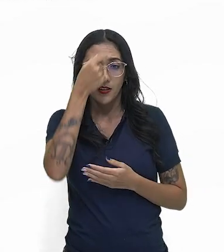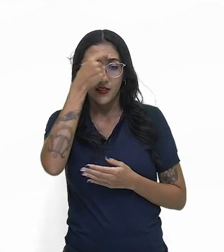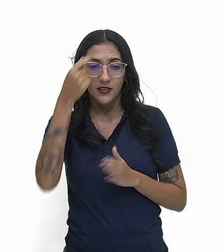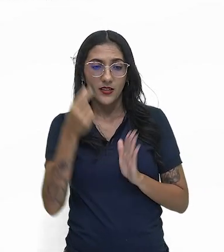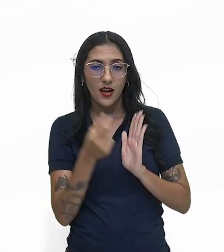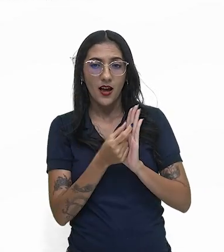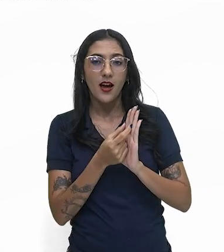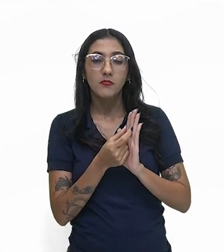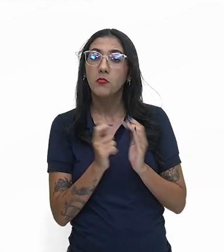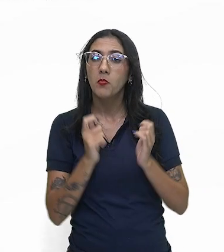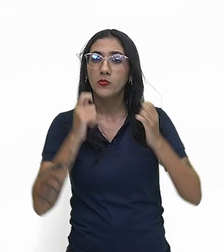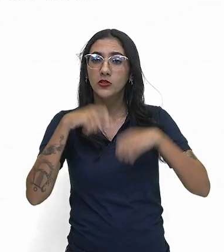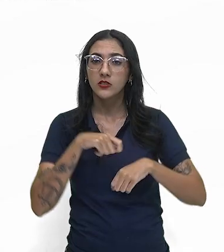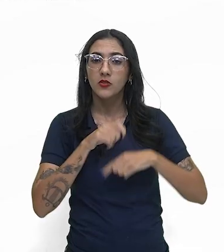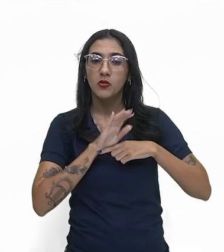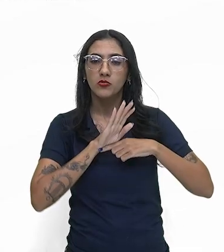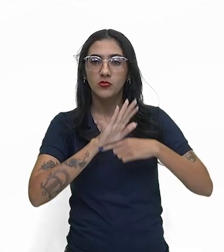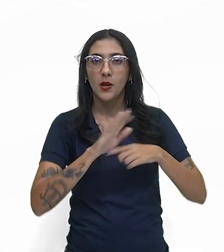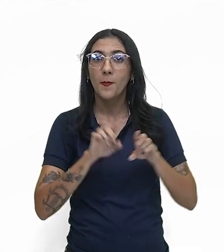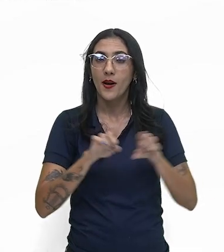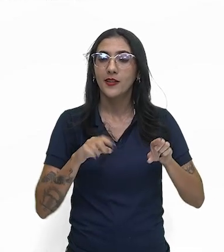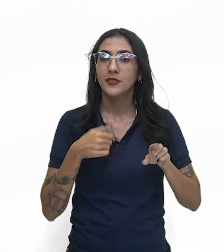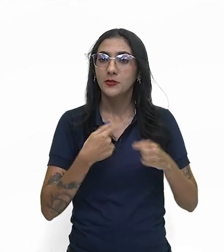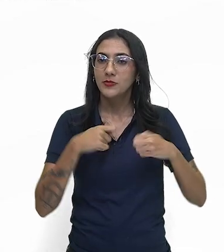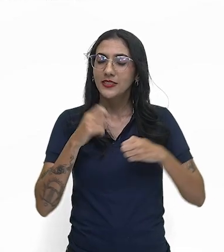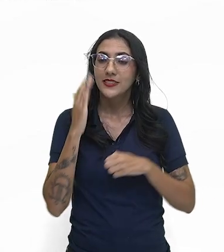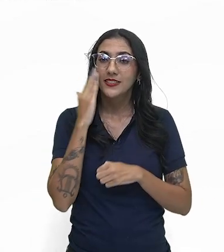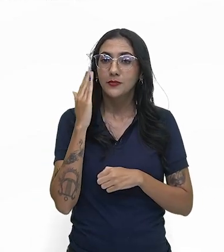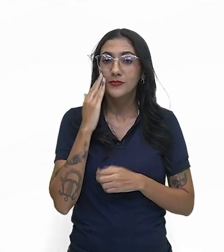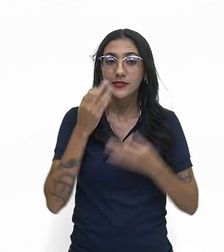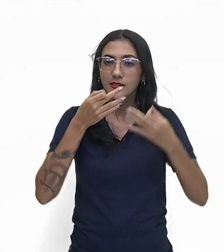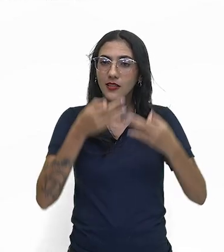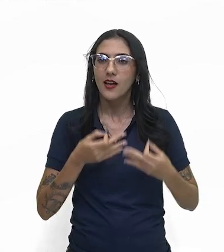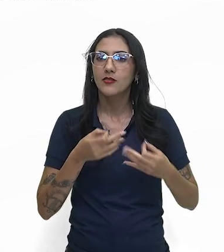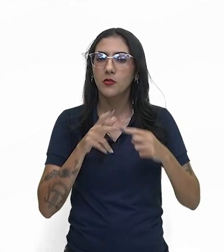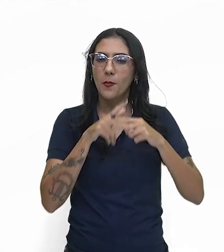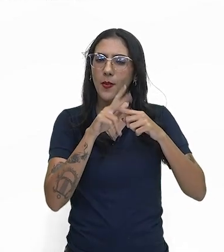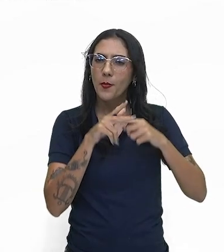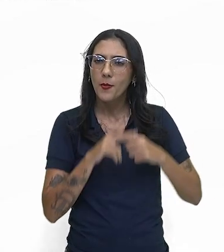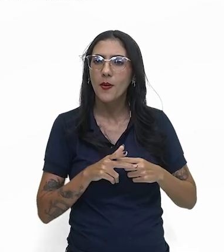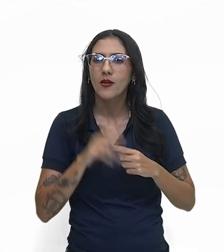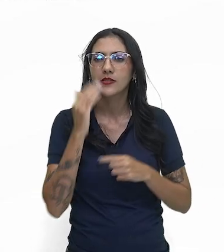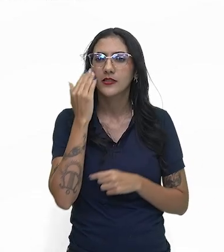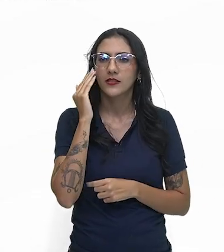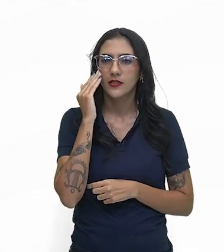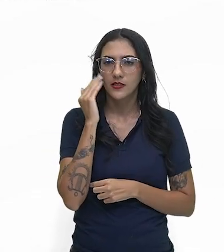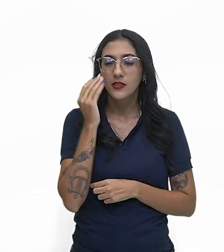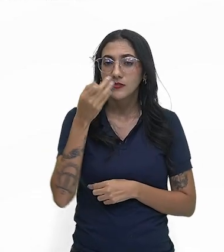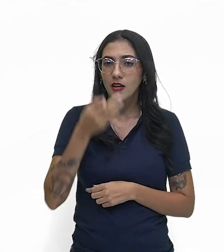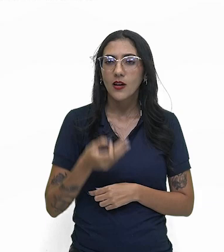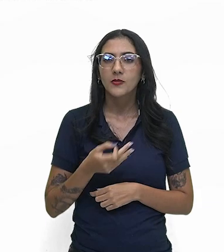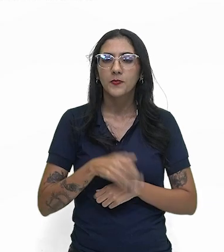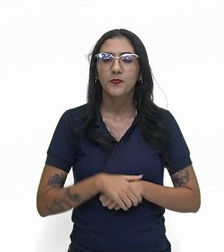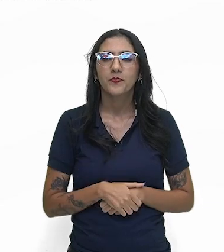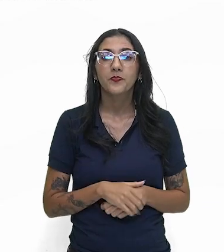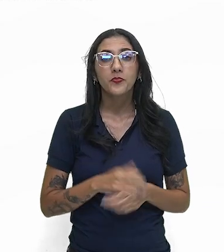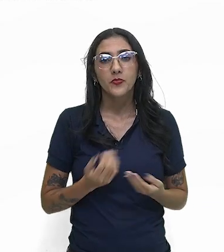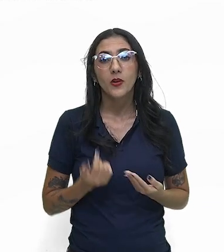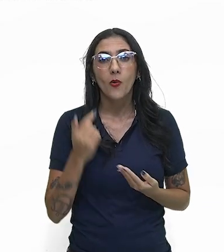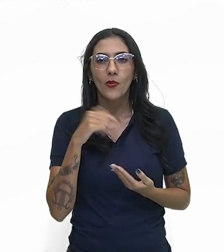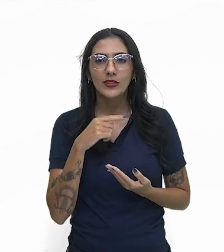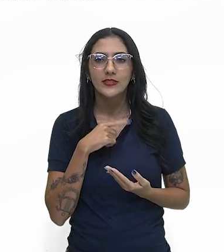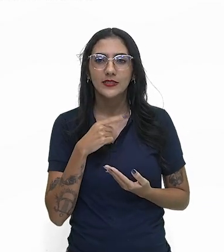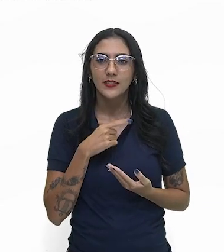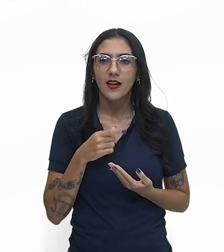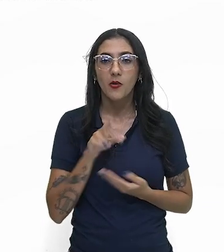nos ajudar, né? Mas nós temos que saber utilizar os recursos. Nós temos que saber usar tudo isso que está aí. E essa que é a